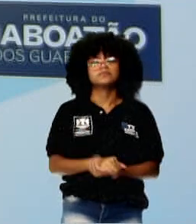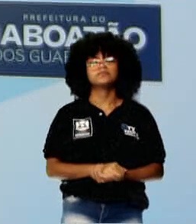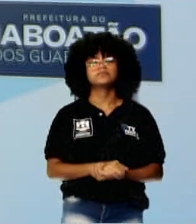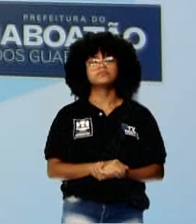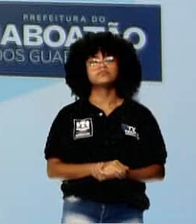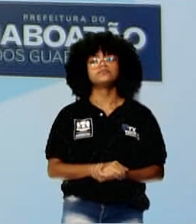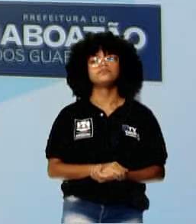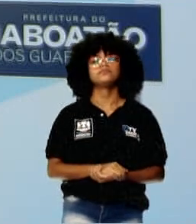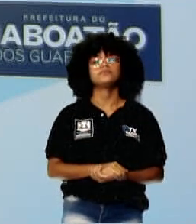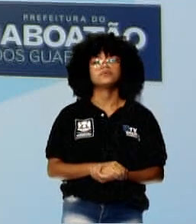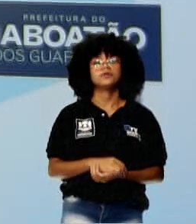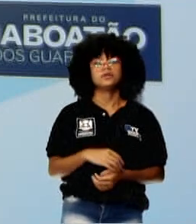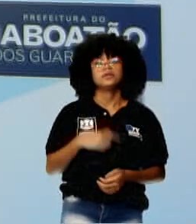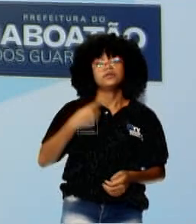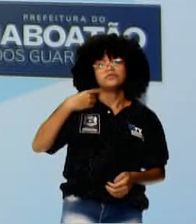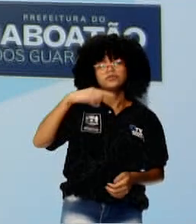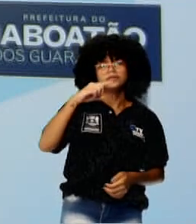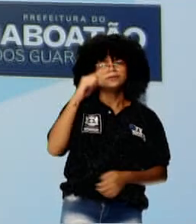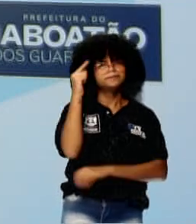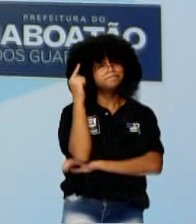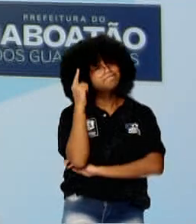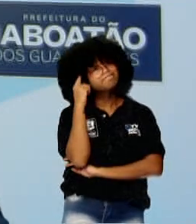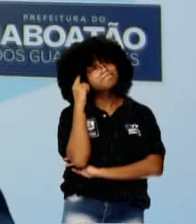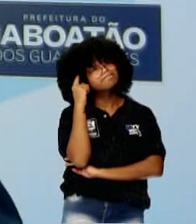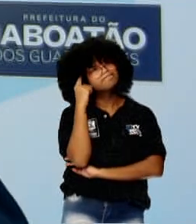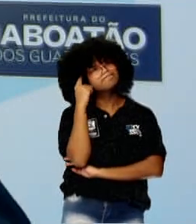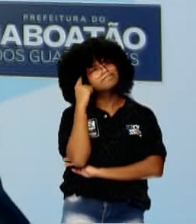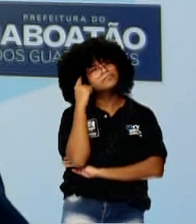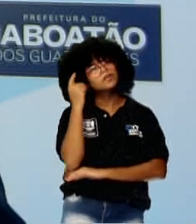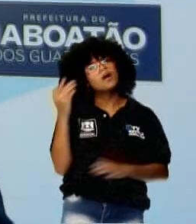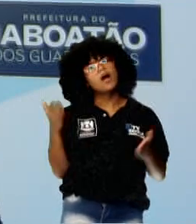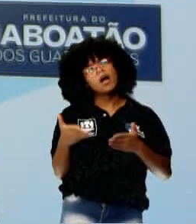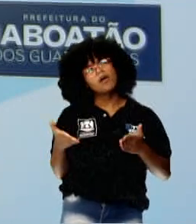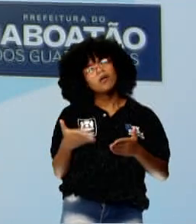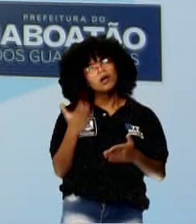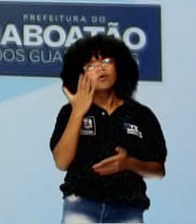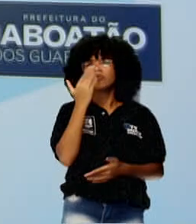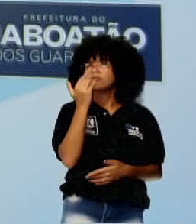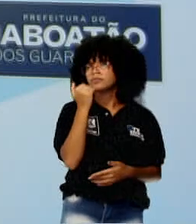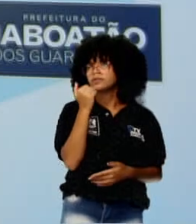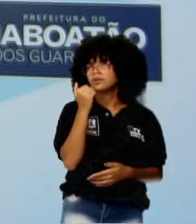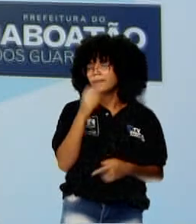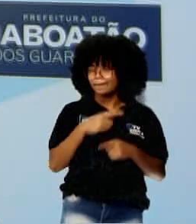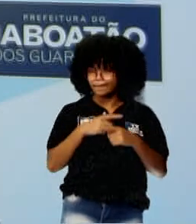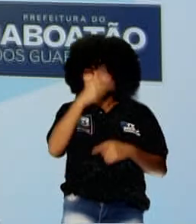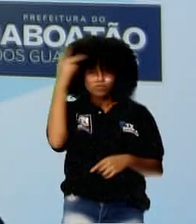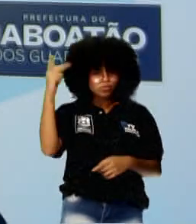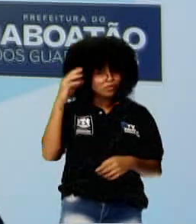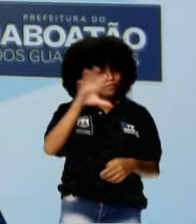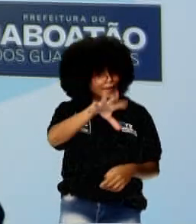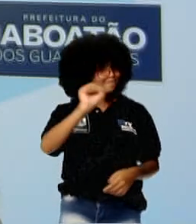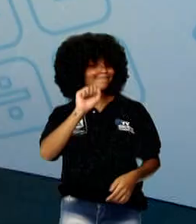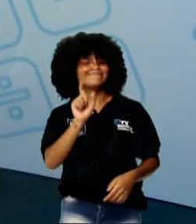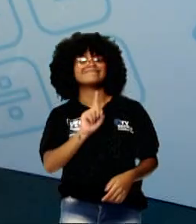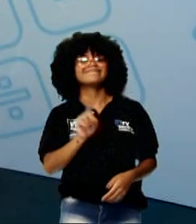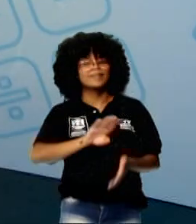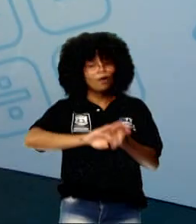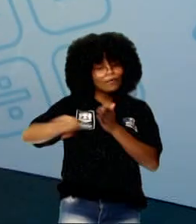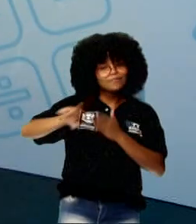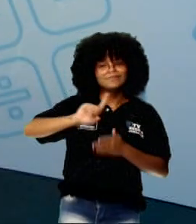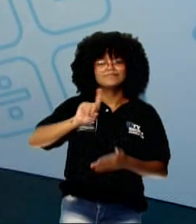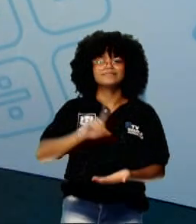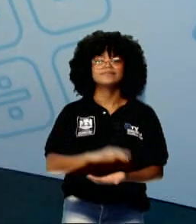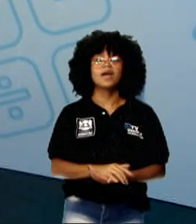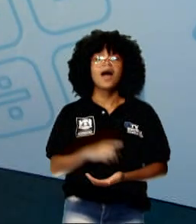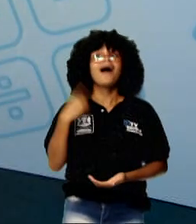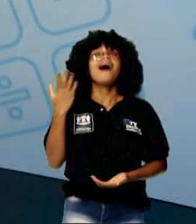foi e pensou, dessa vez vai ser algo de comer, ninguém vai poder tirar dela. Deixa eu ver,